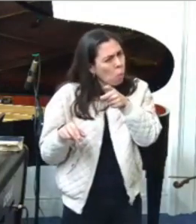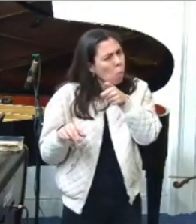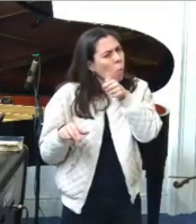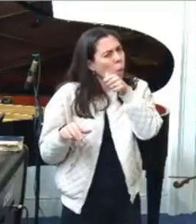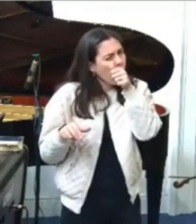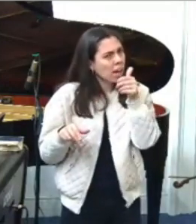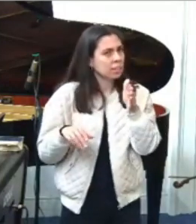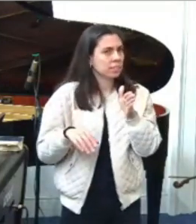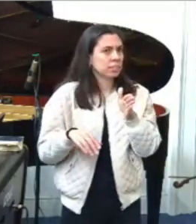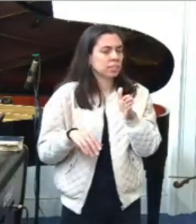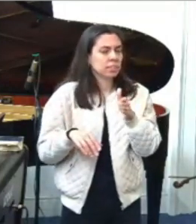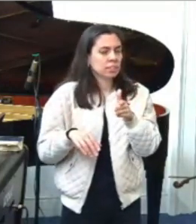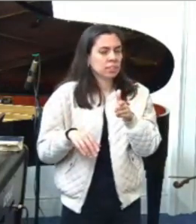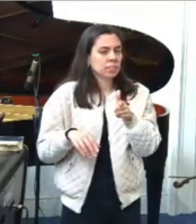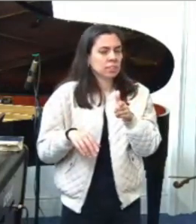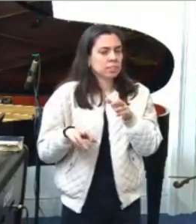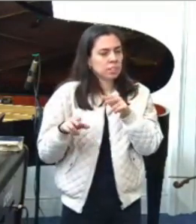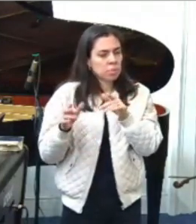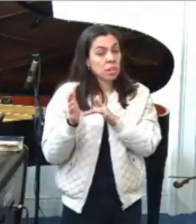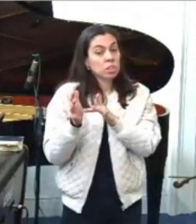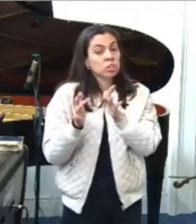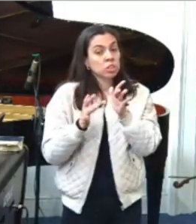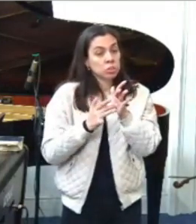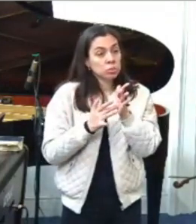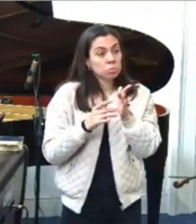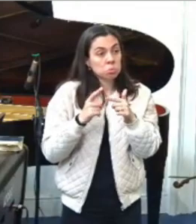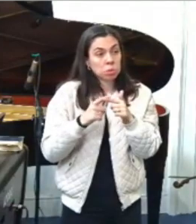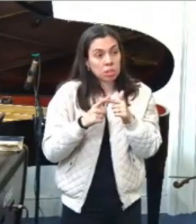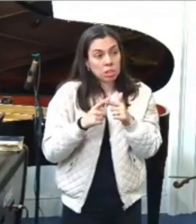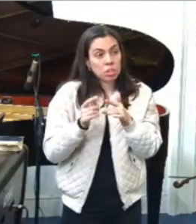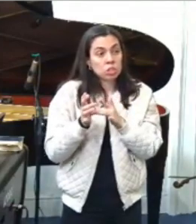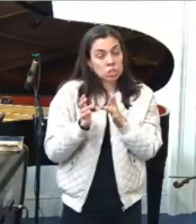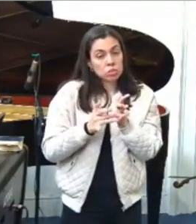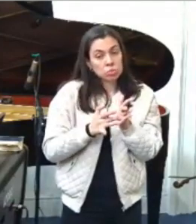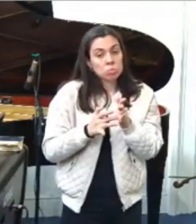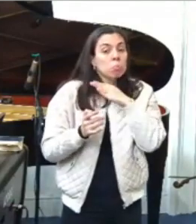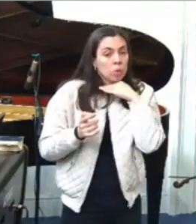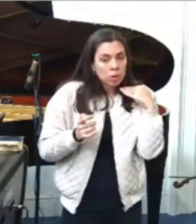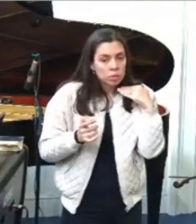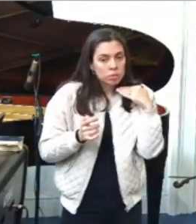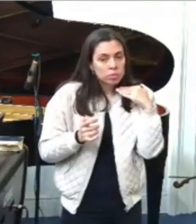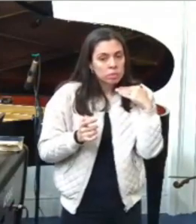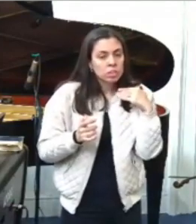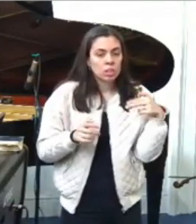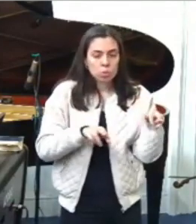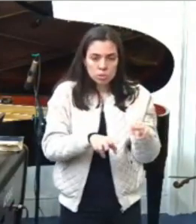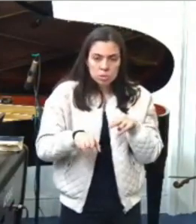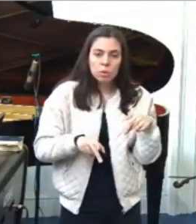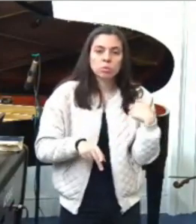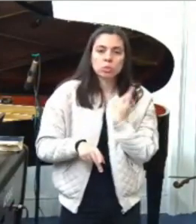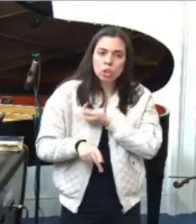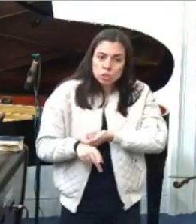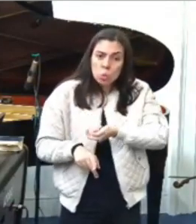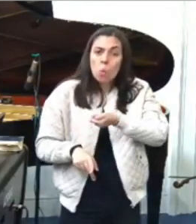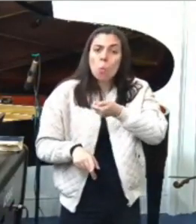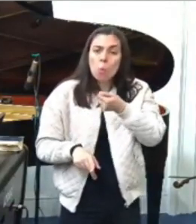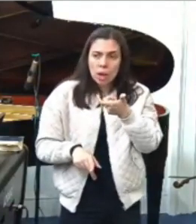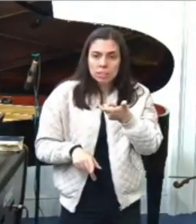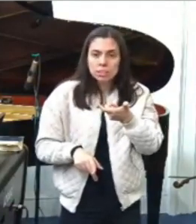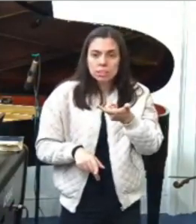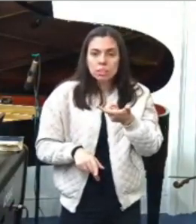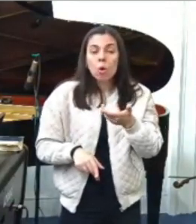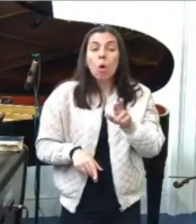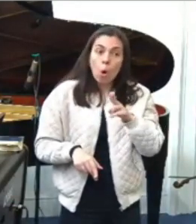maior, mas de ser perseguido até a morte e ser levado numa cruz em seu tempo. Os nossos